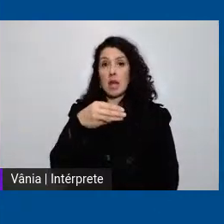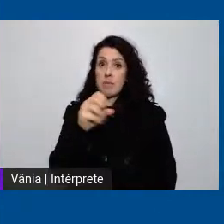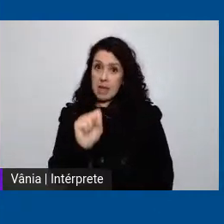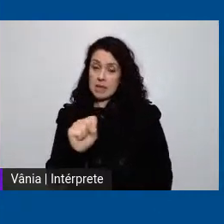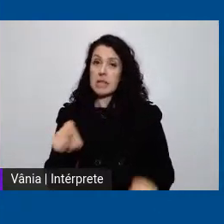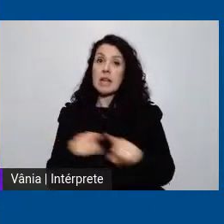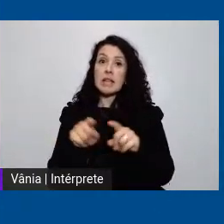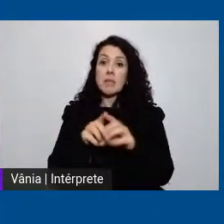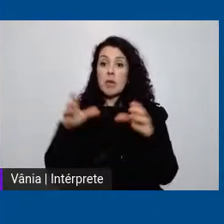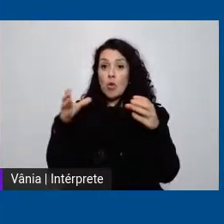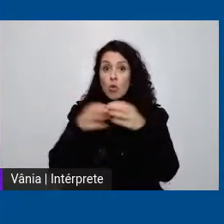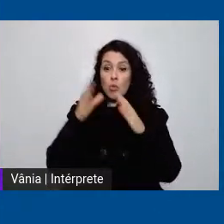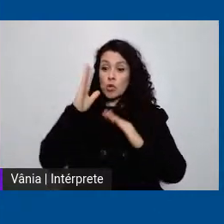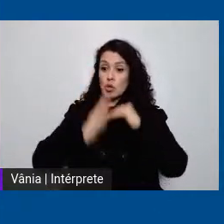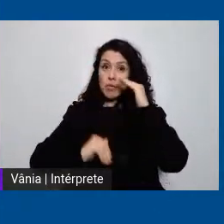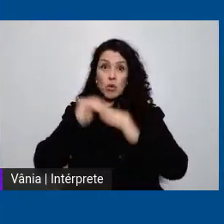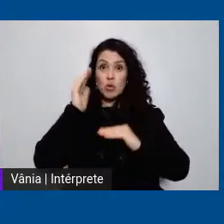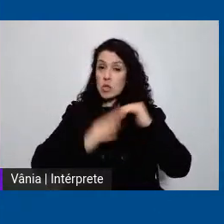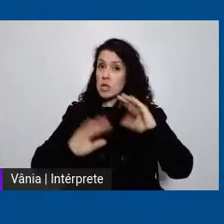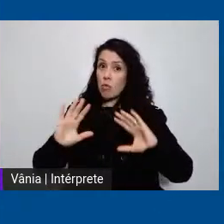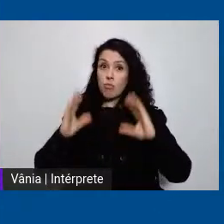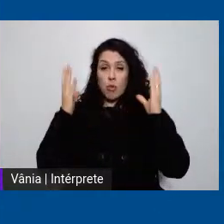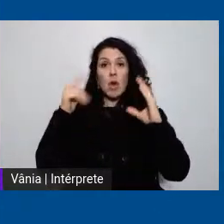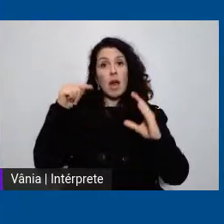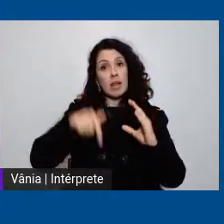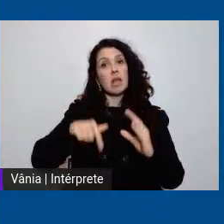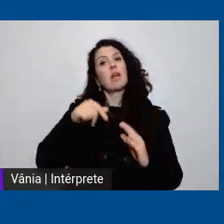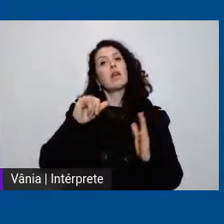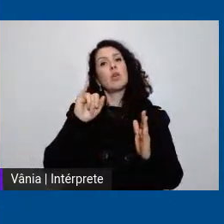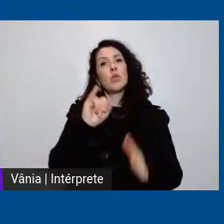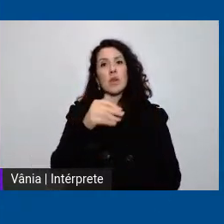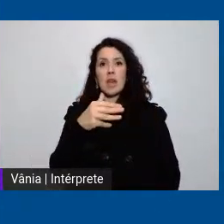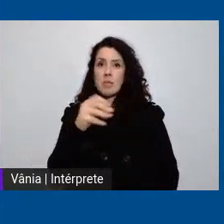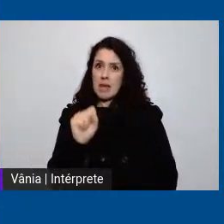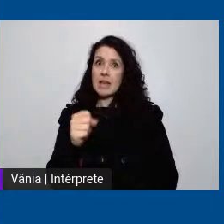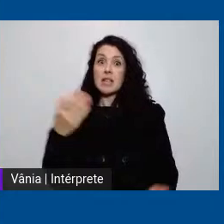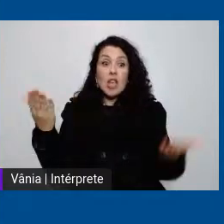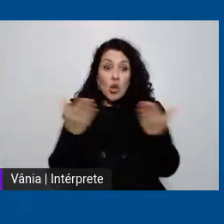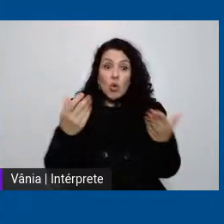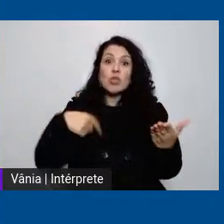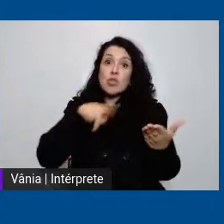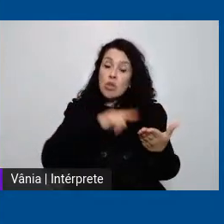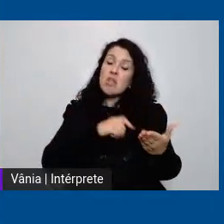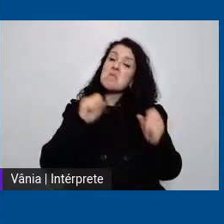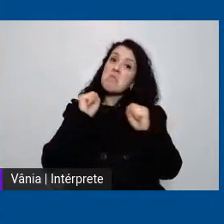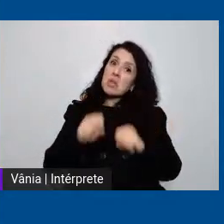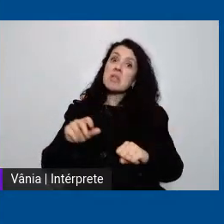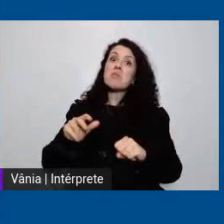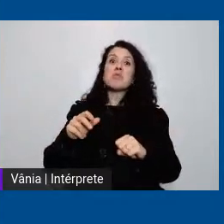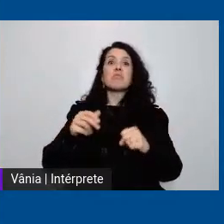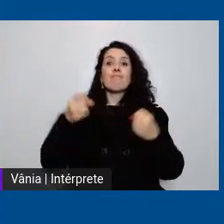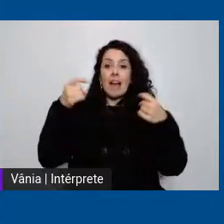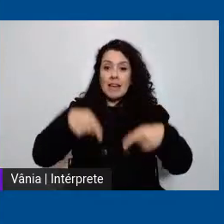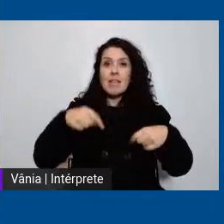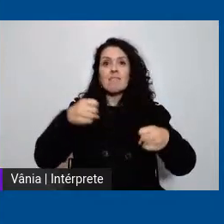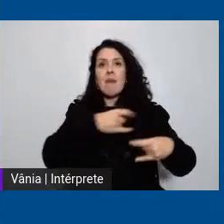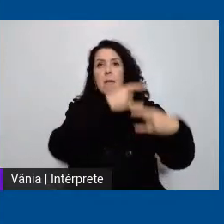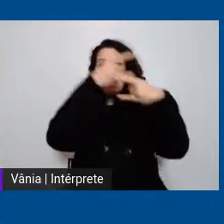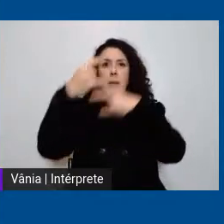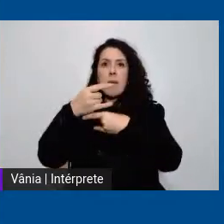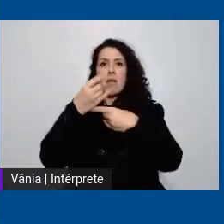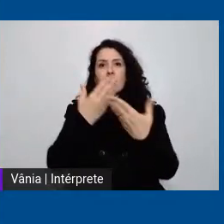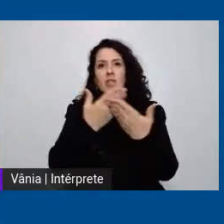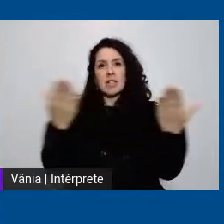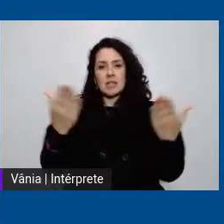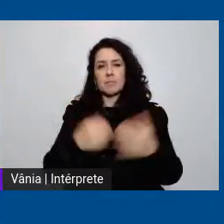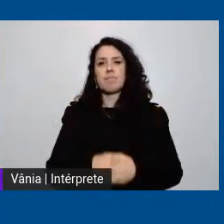de eventos do Instituto, que está nos permitindo, né, trazer hoje esse evento para vocês. Também gostaria de